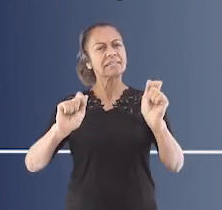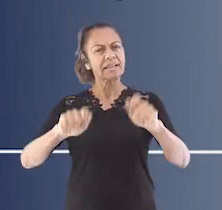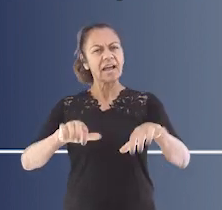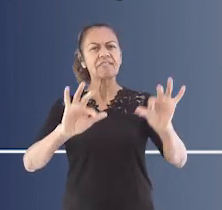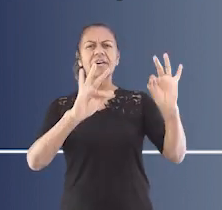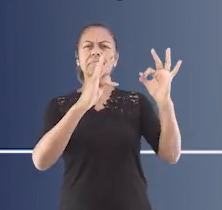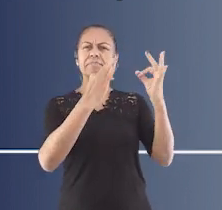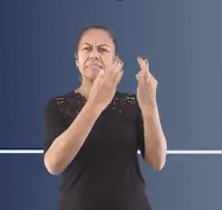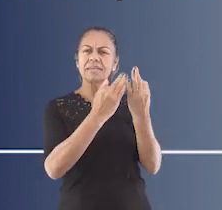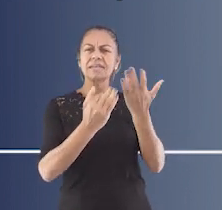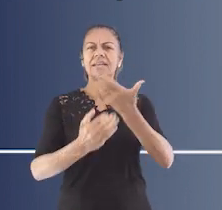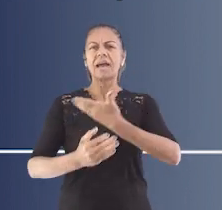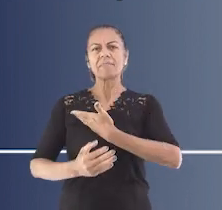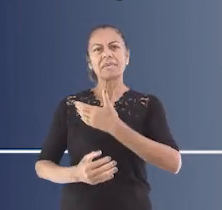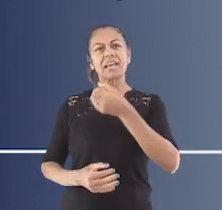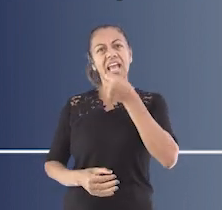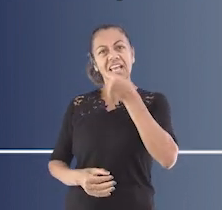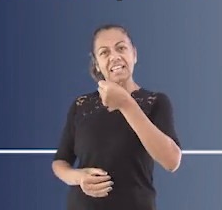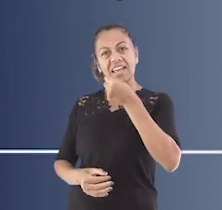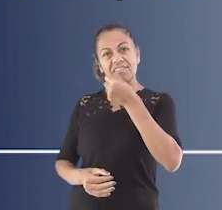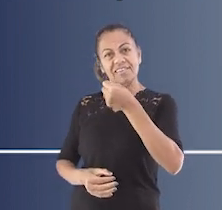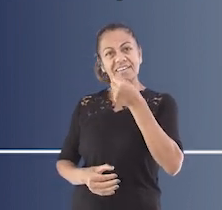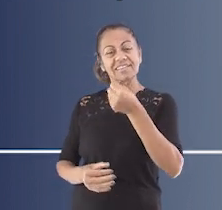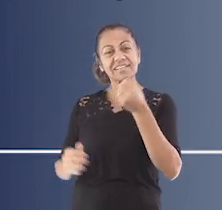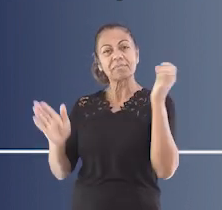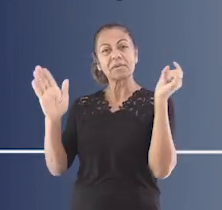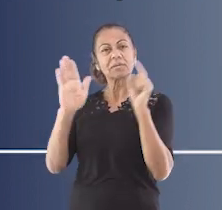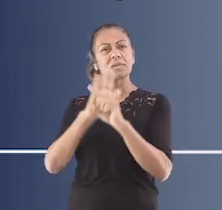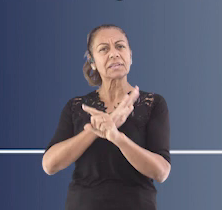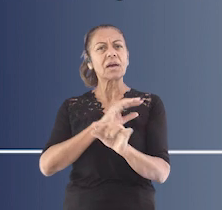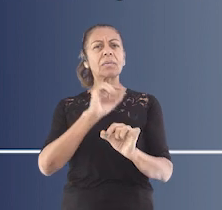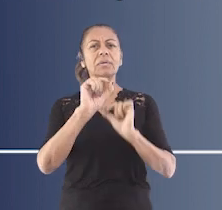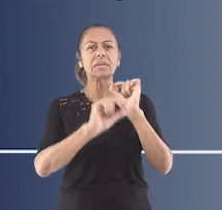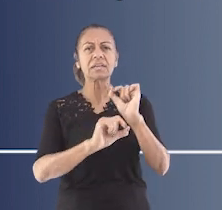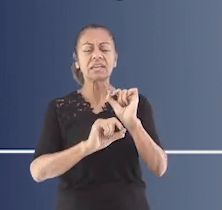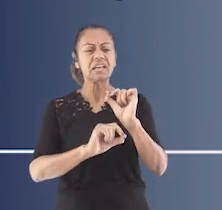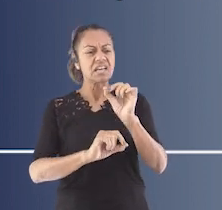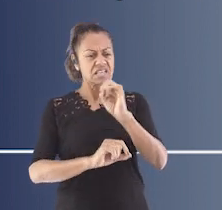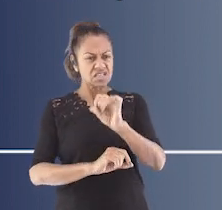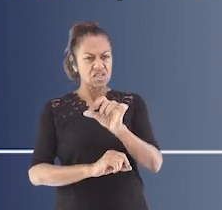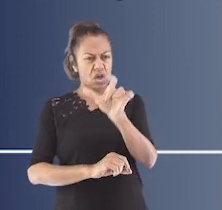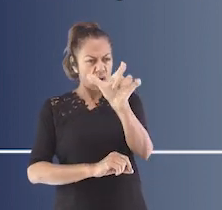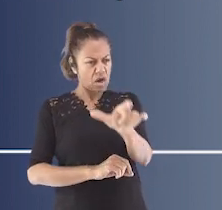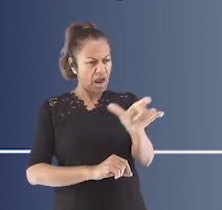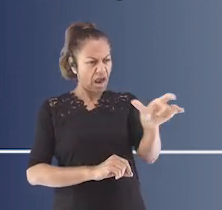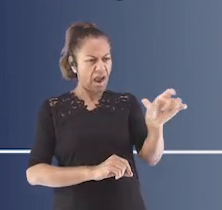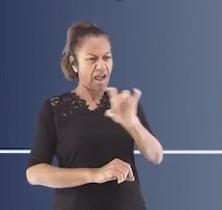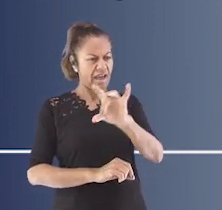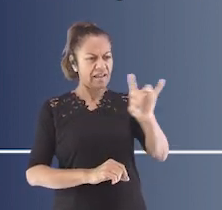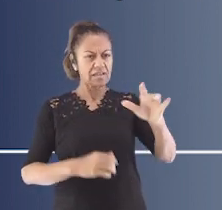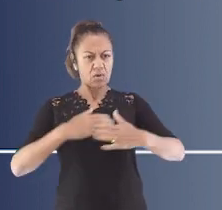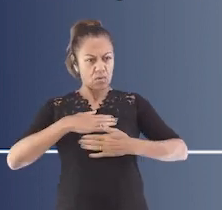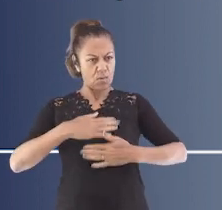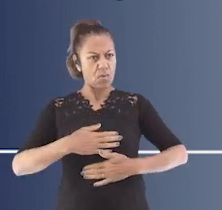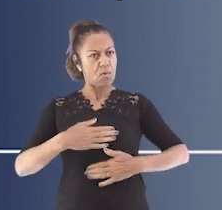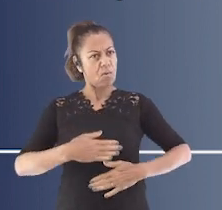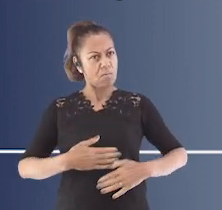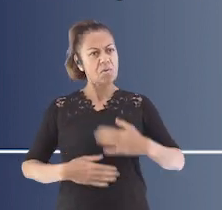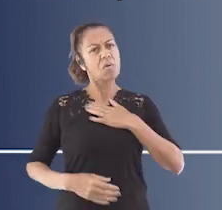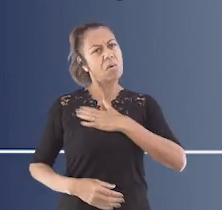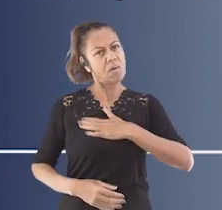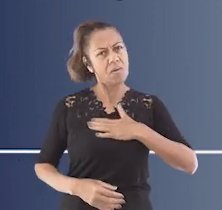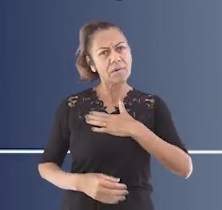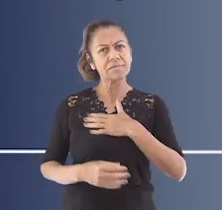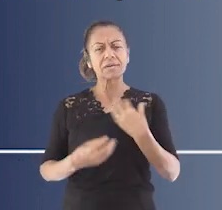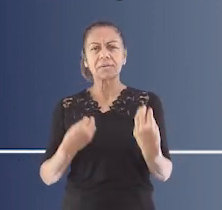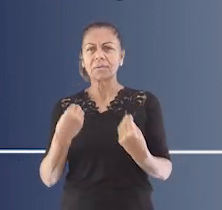casa fazer uma entrevista com a sua família, com os seus amigos? Pergunte aos seus familiares se eles estão satisfeitos com o